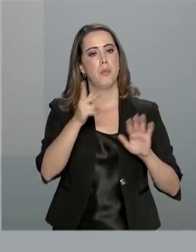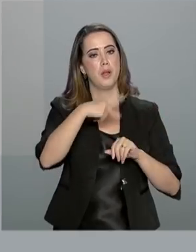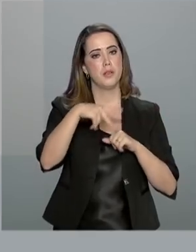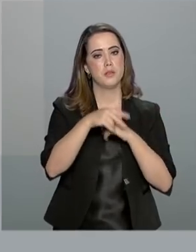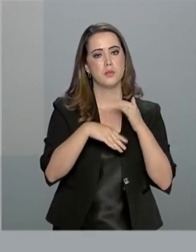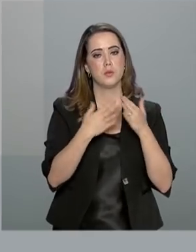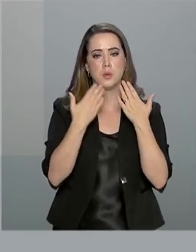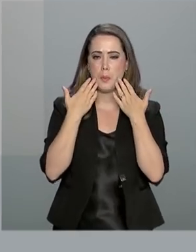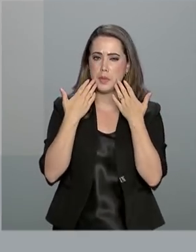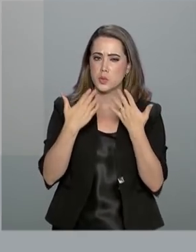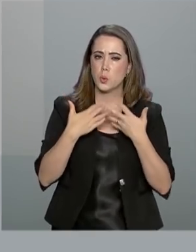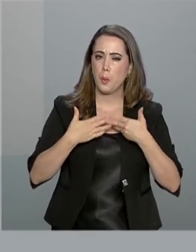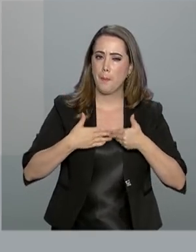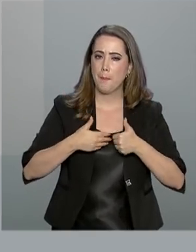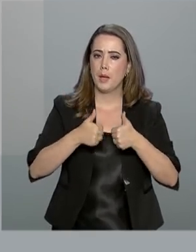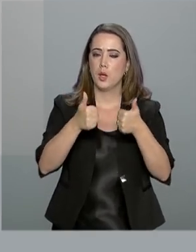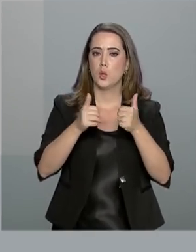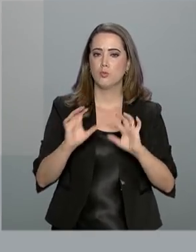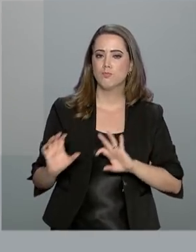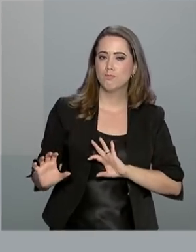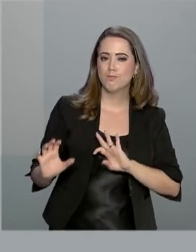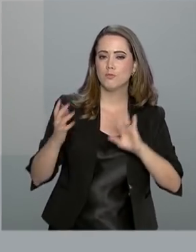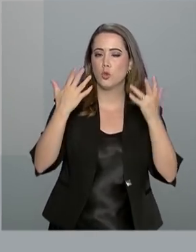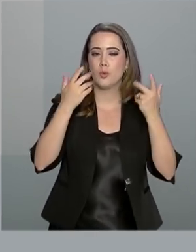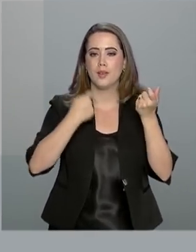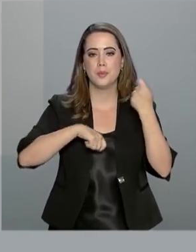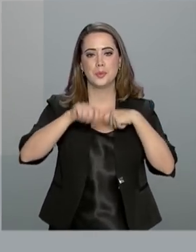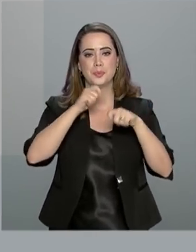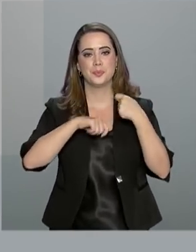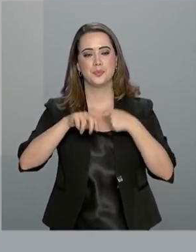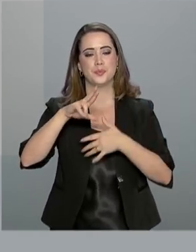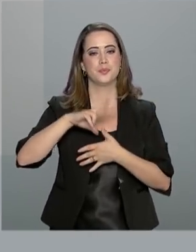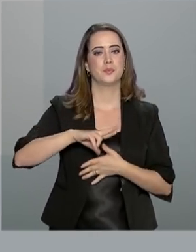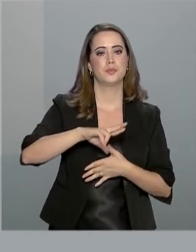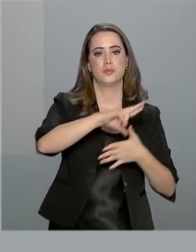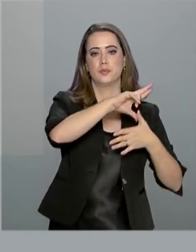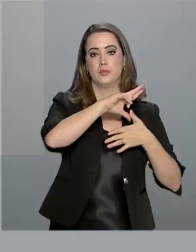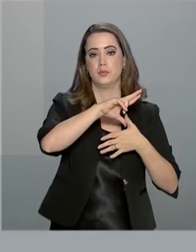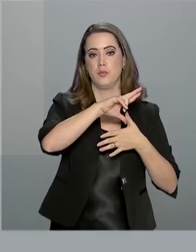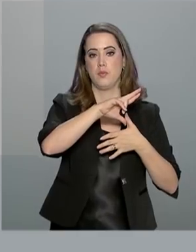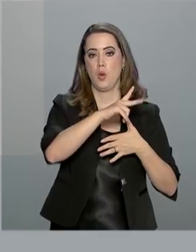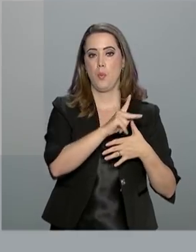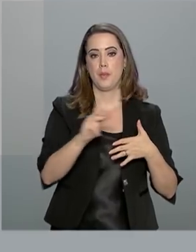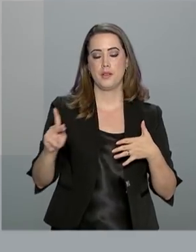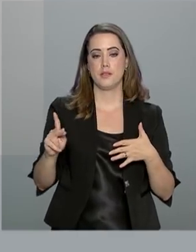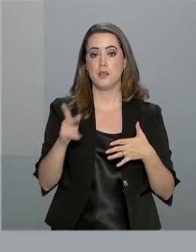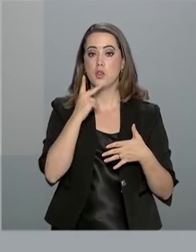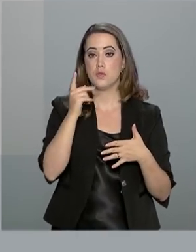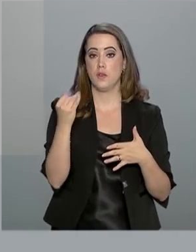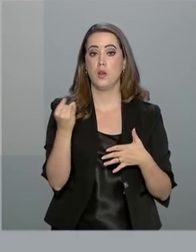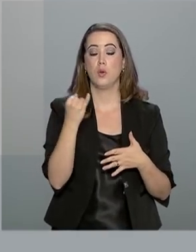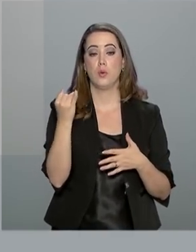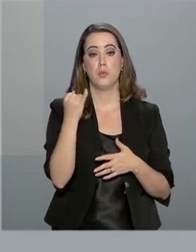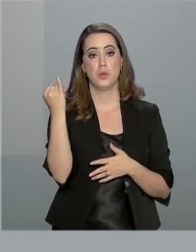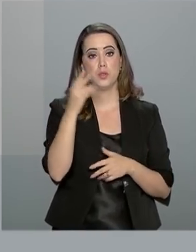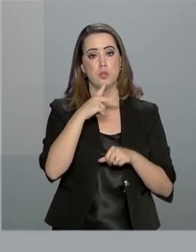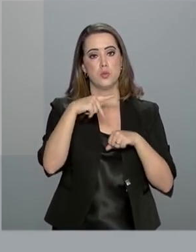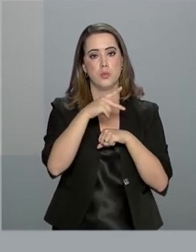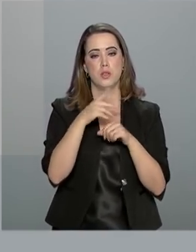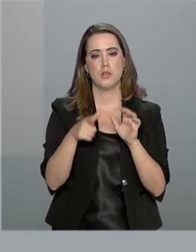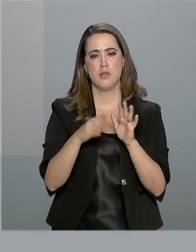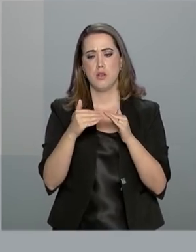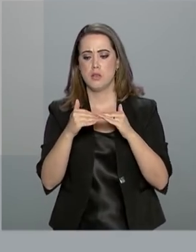país que apresentou o maior melhora do clima econômico na América Latina o presidente ressaltou que o país saiu